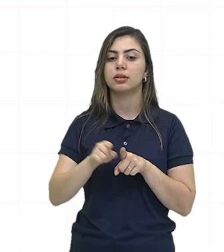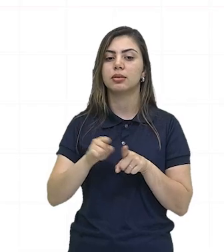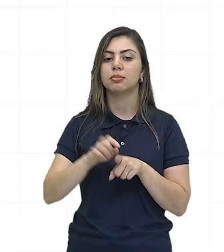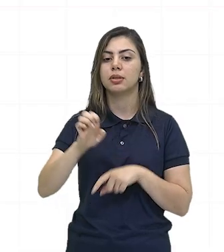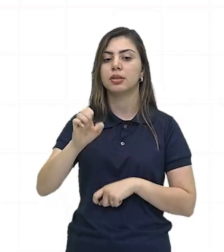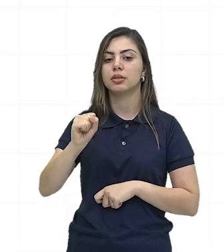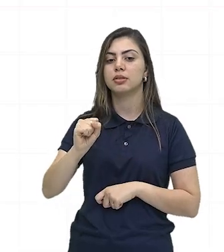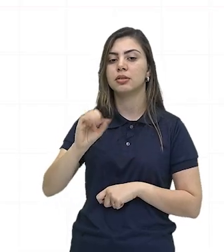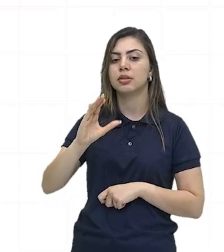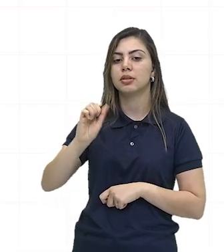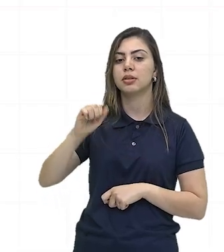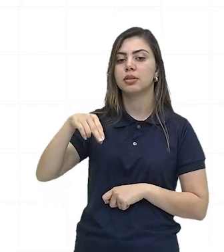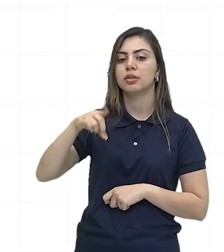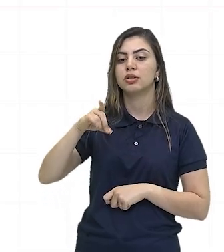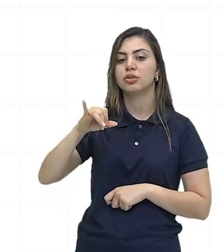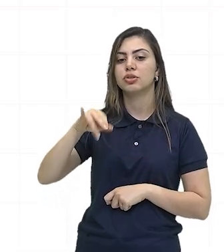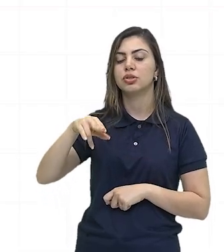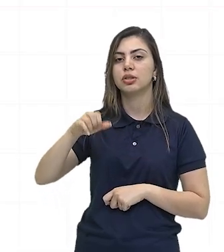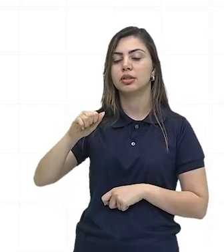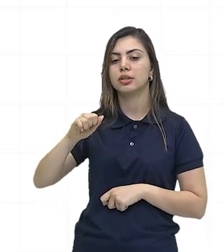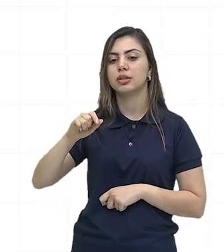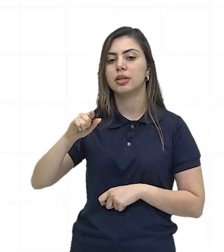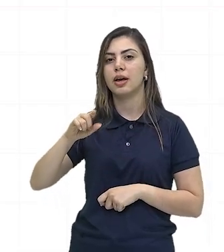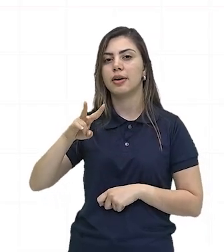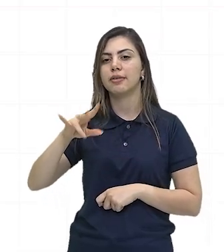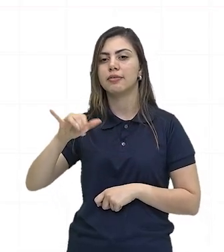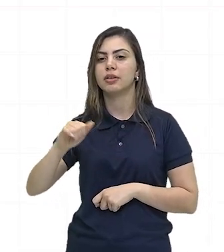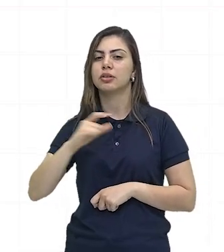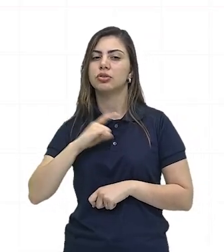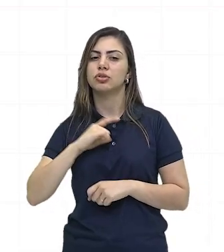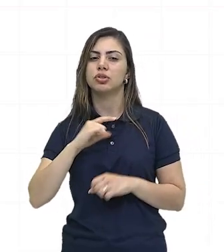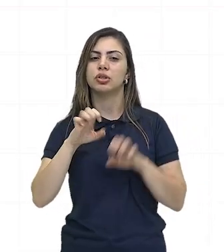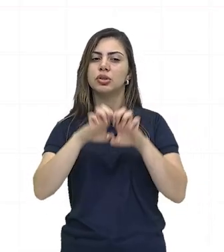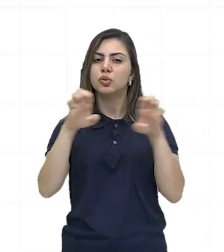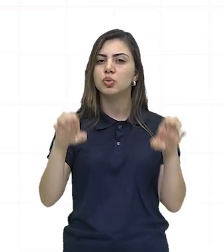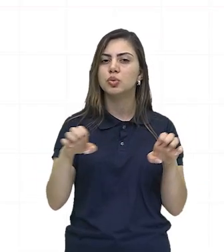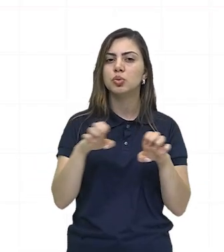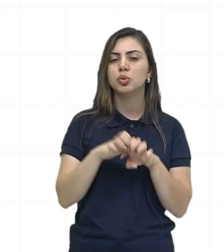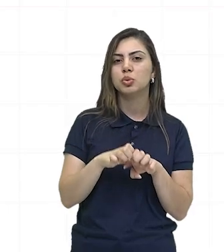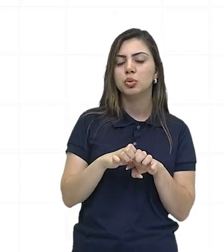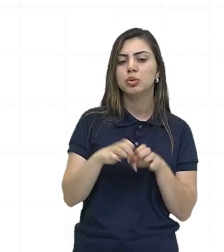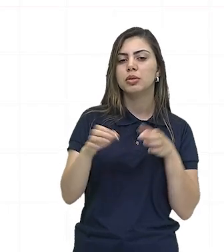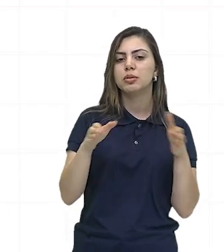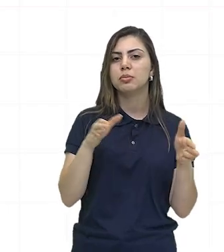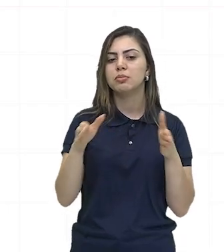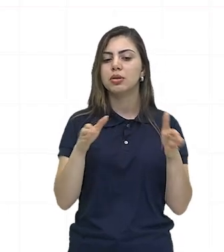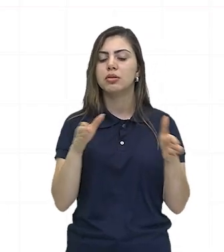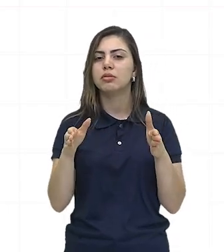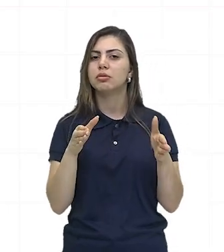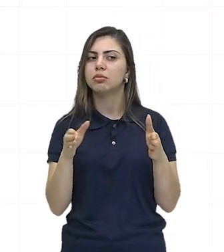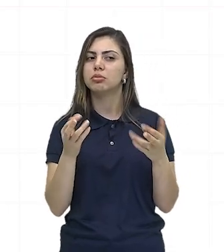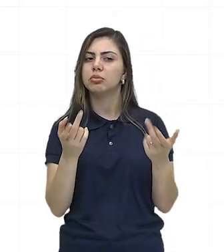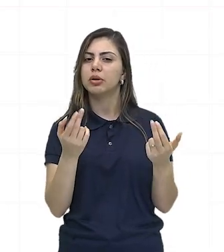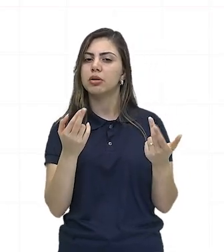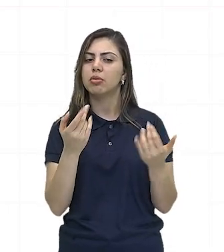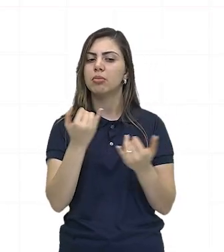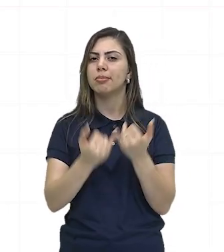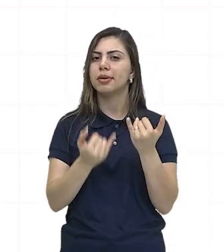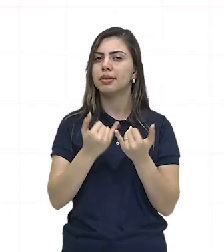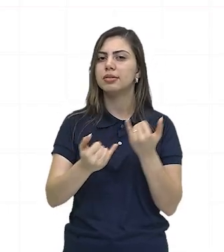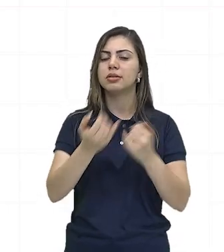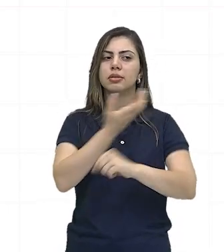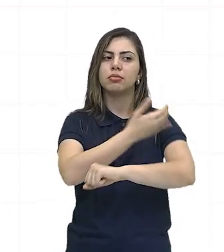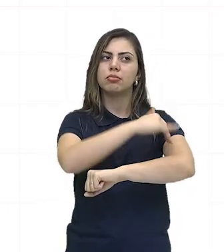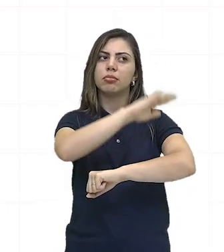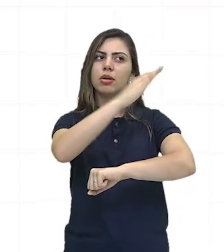elas tinham uma estrutura e idades semelhantes. Então, isso fez com que o